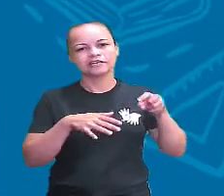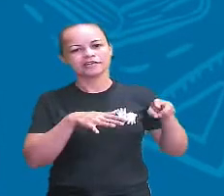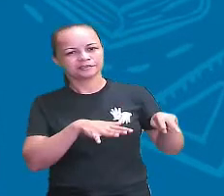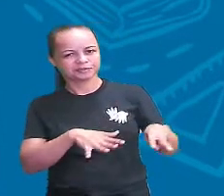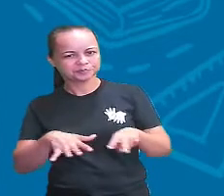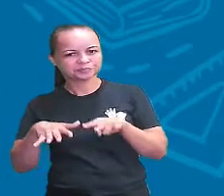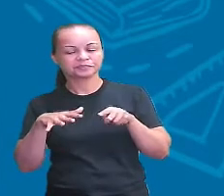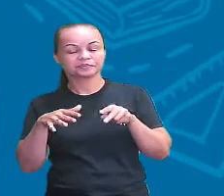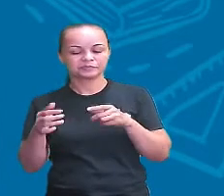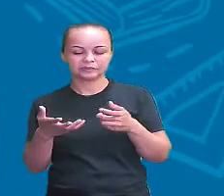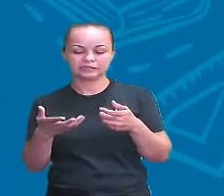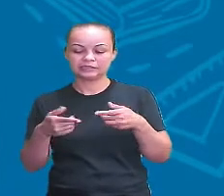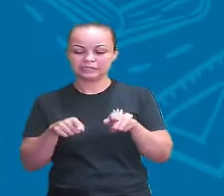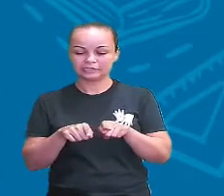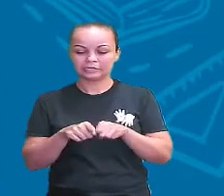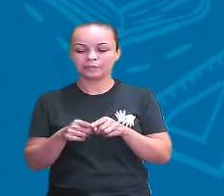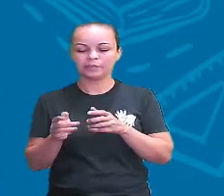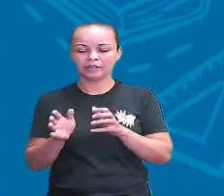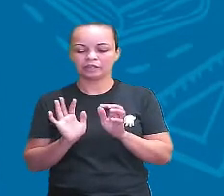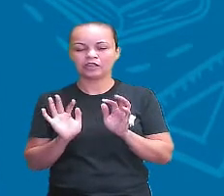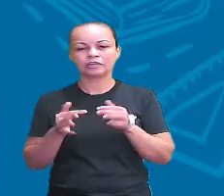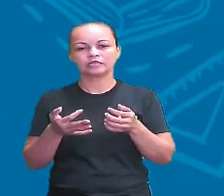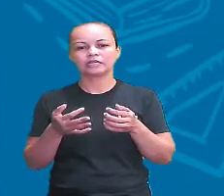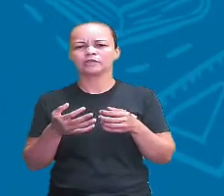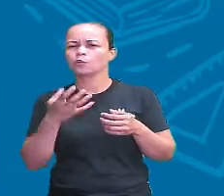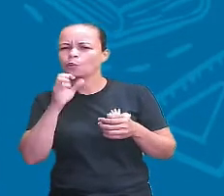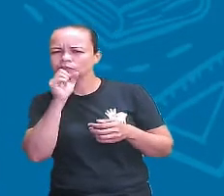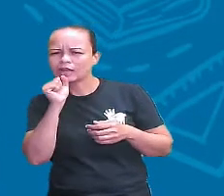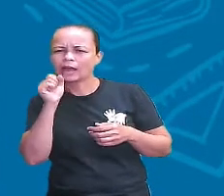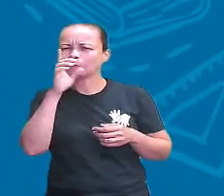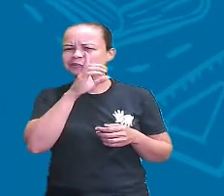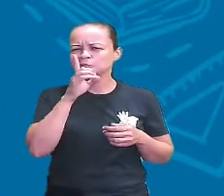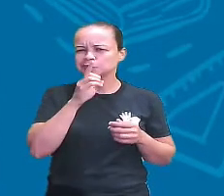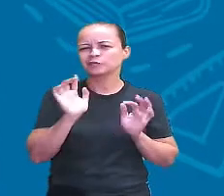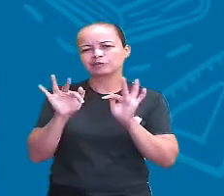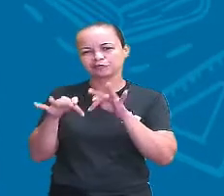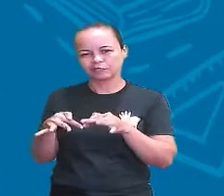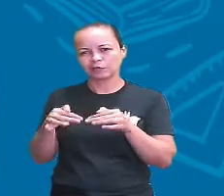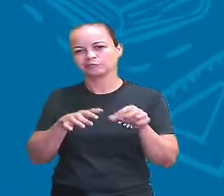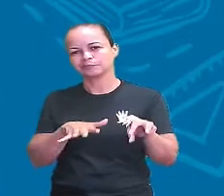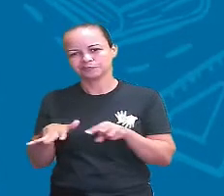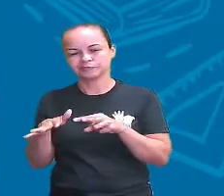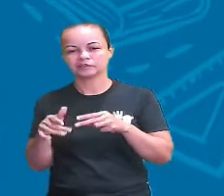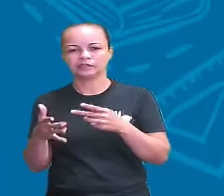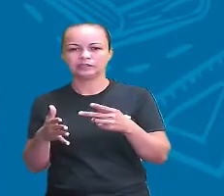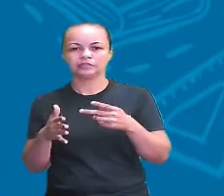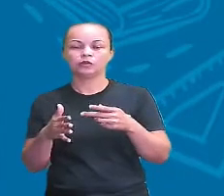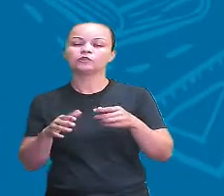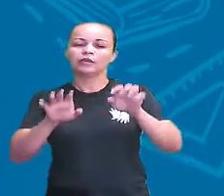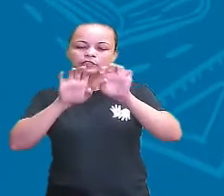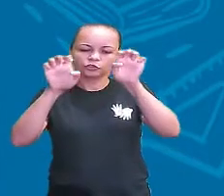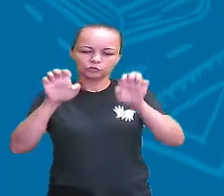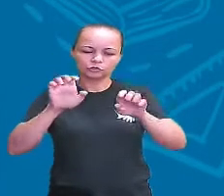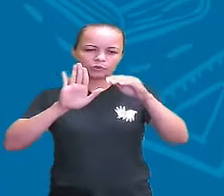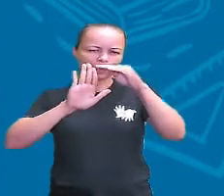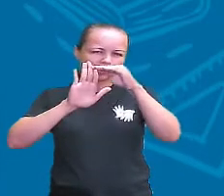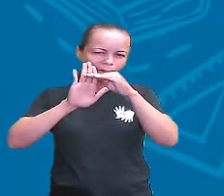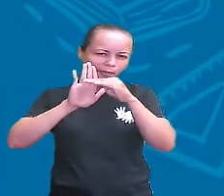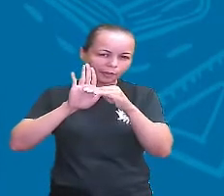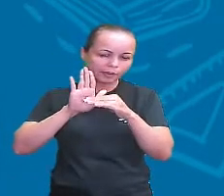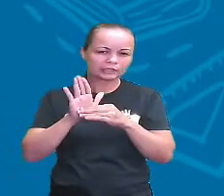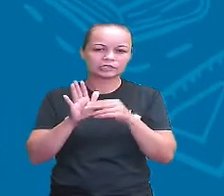e também on weekends, que aí aos finais de semana. Então, todas essas pequenas estruturas, geralmente a gente vê